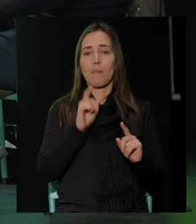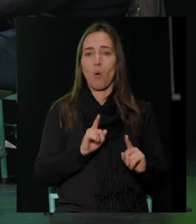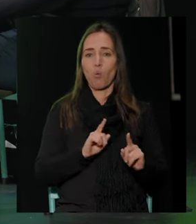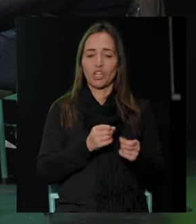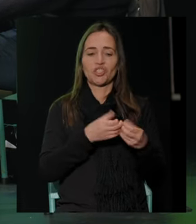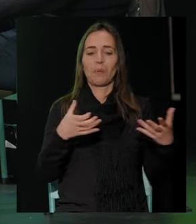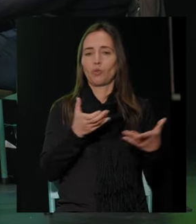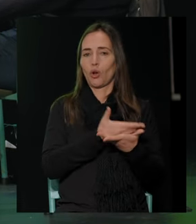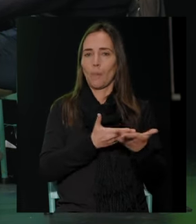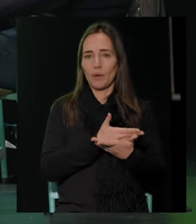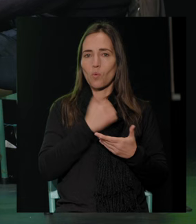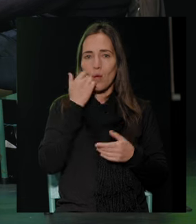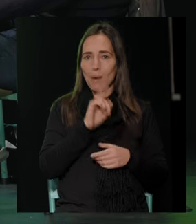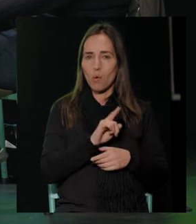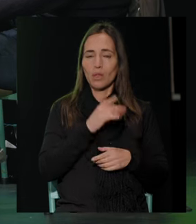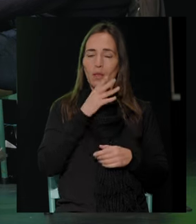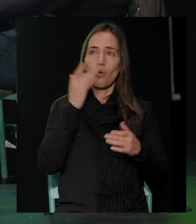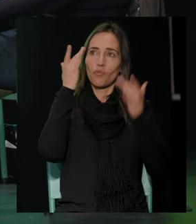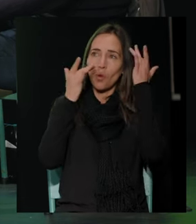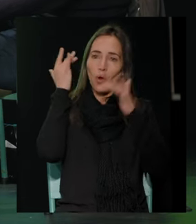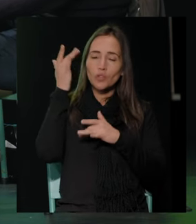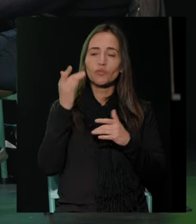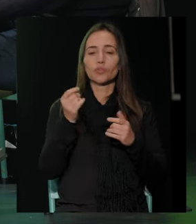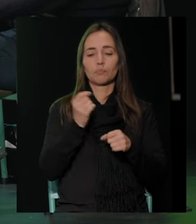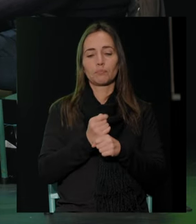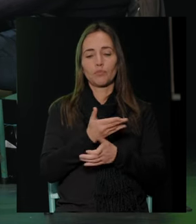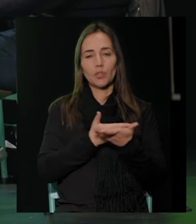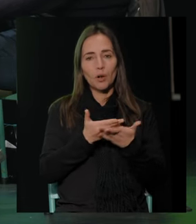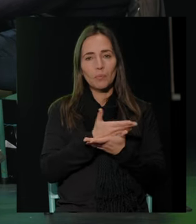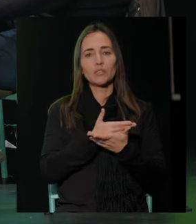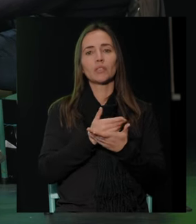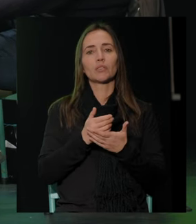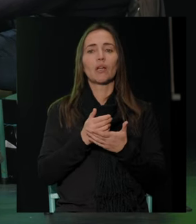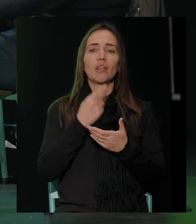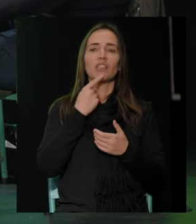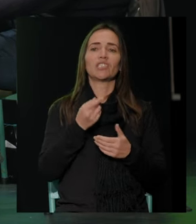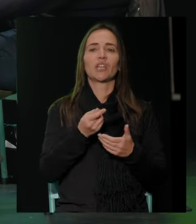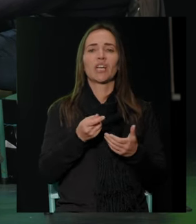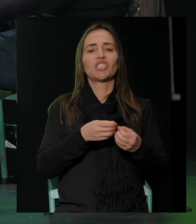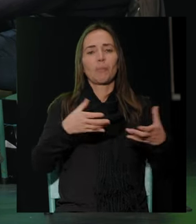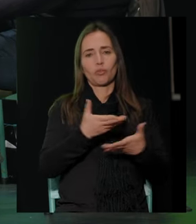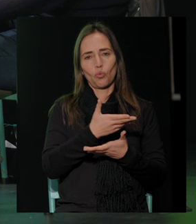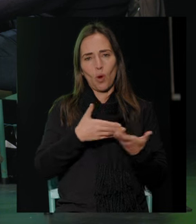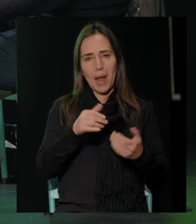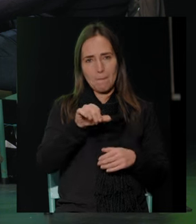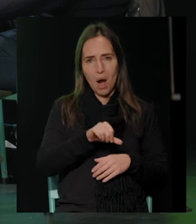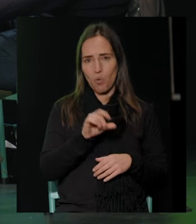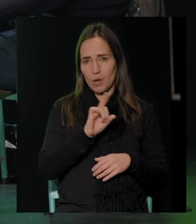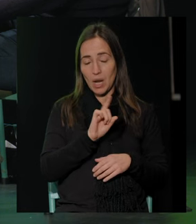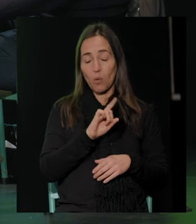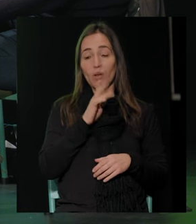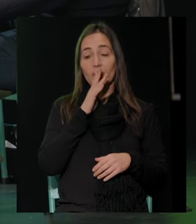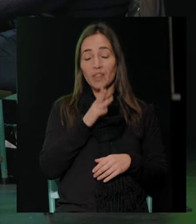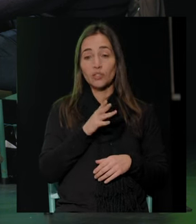ninguém dos filósofos, dos economistas, dos sociólogos que trabalha com o tema vai dizer que o crescimento é mau. Aquilo que é mau, se calhar, é o crescimento